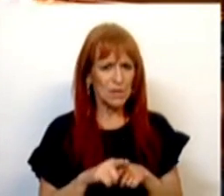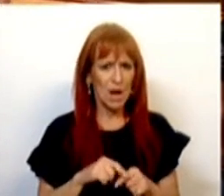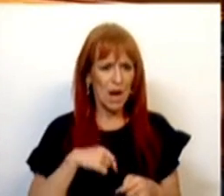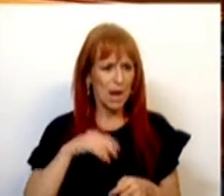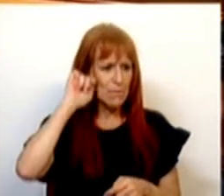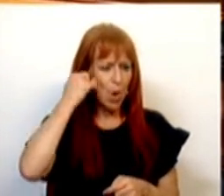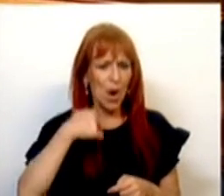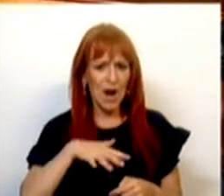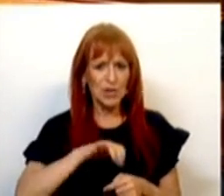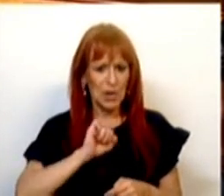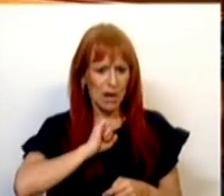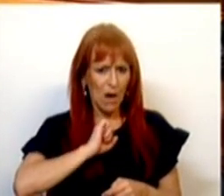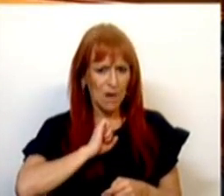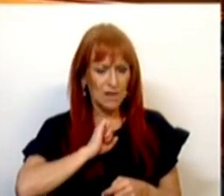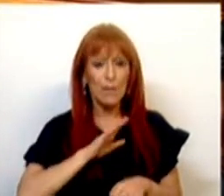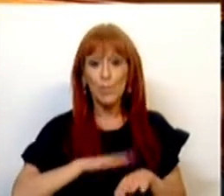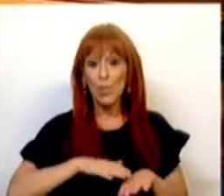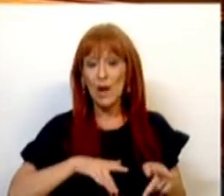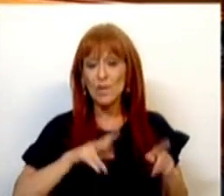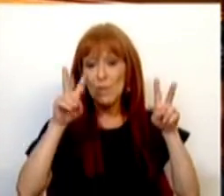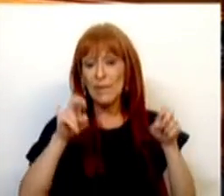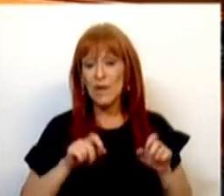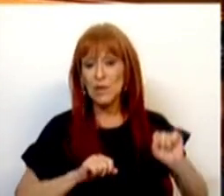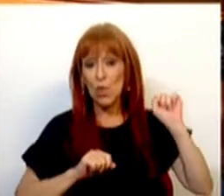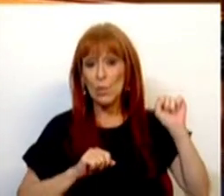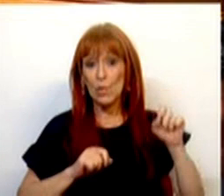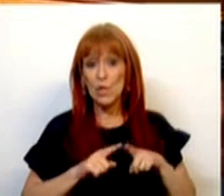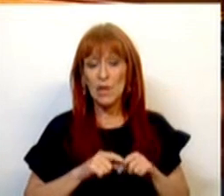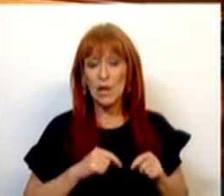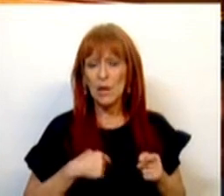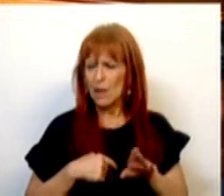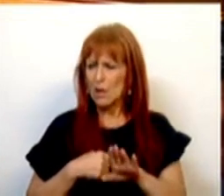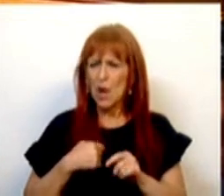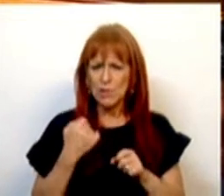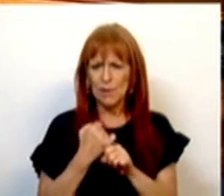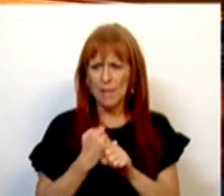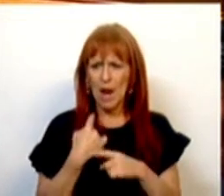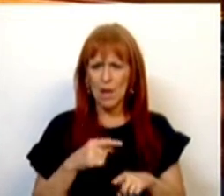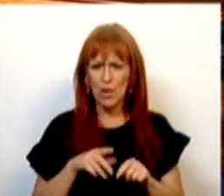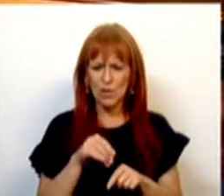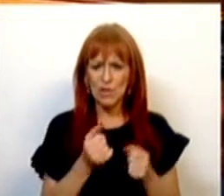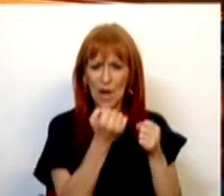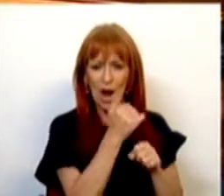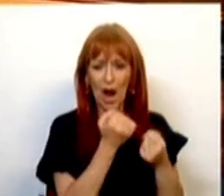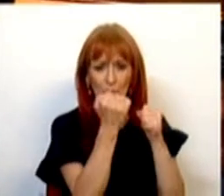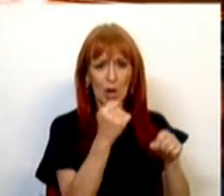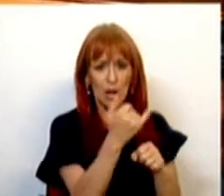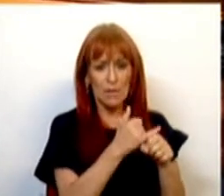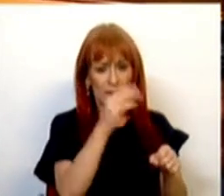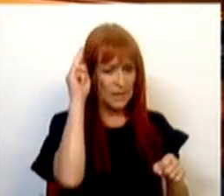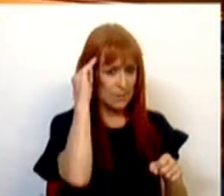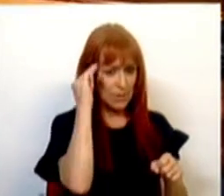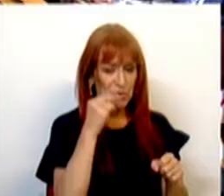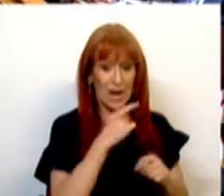zona Lauro e Silva. E, portanto, sobre essa matéria, o PS não pede meças com ninguém. Estamos a trabalhar na região autónoma da Madeira também